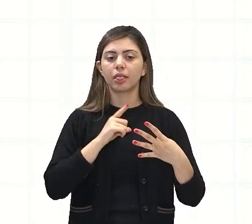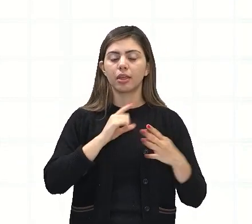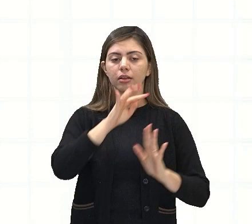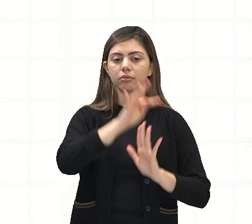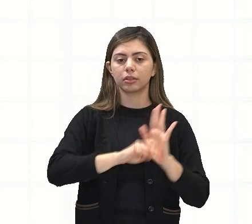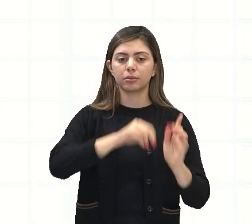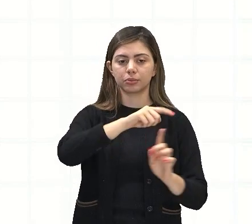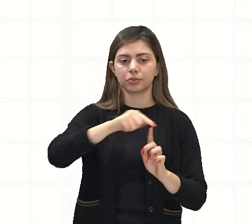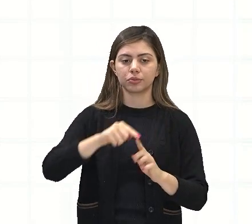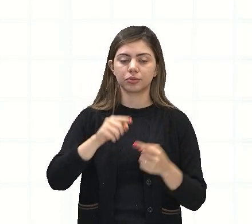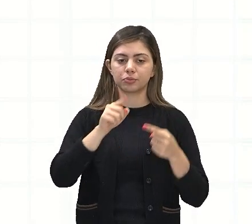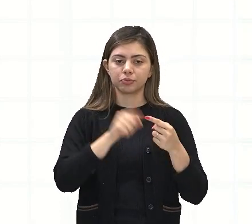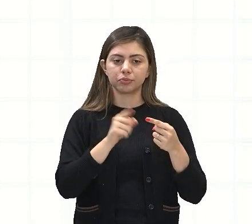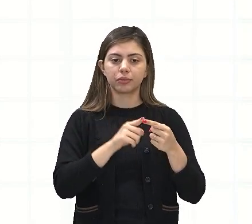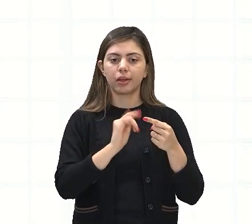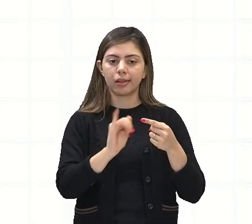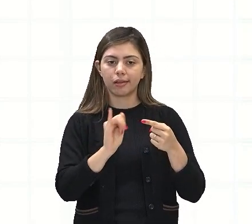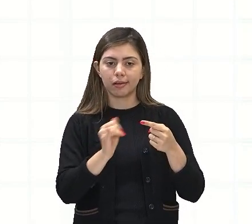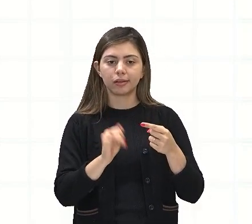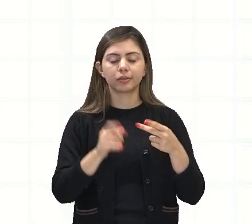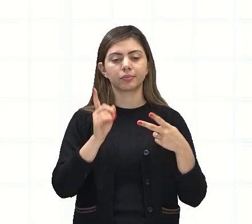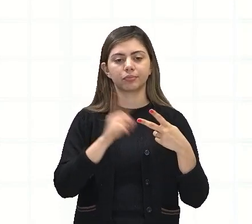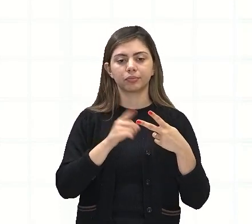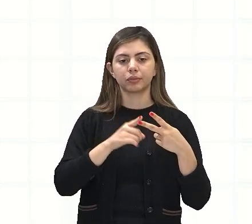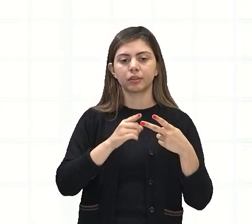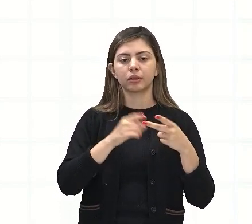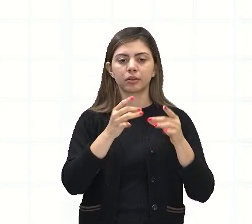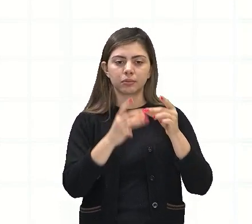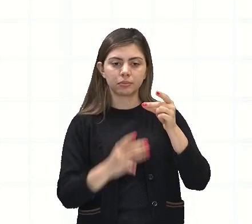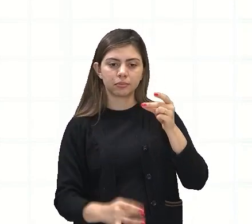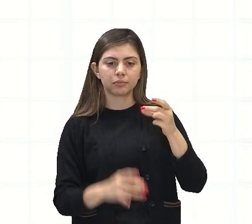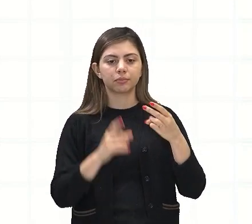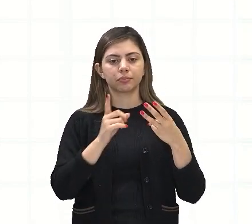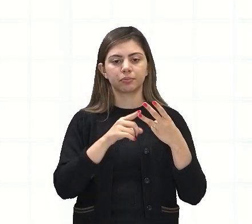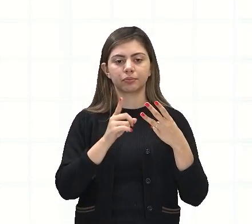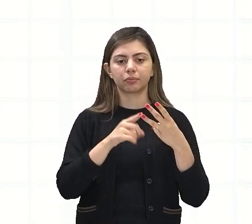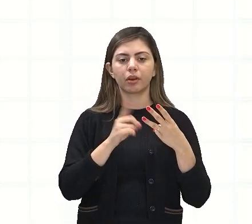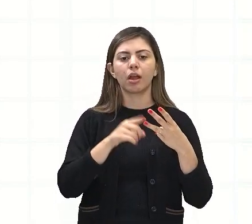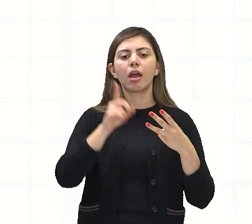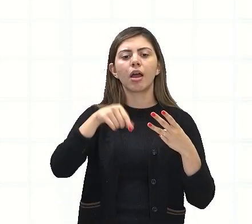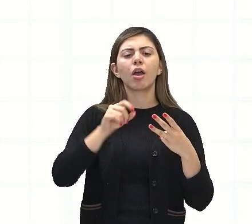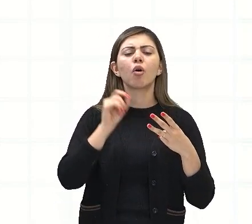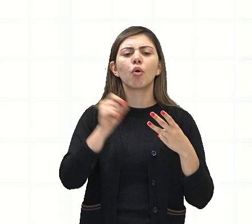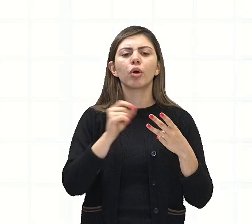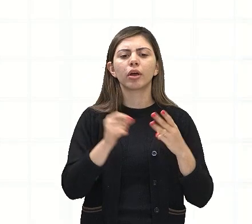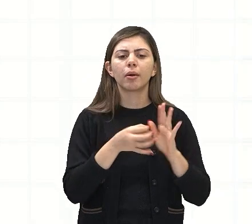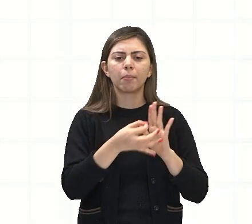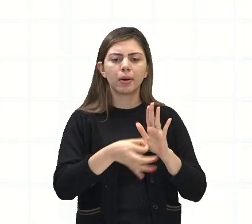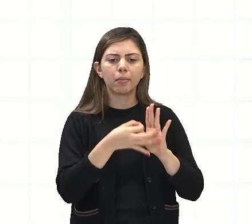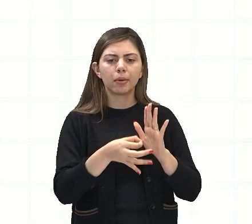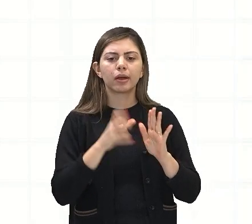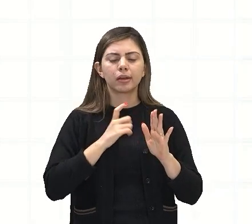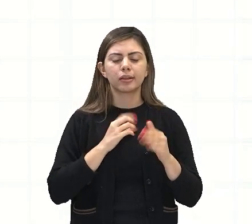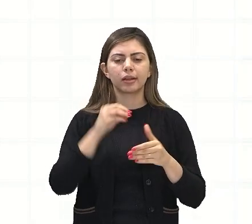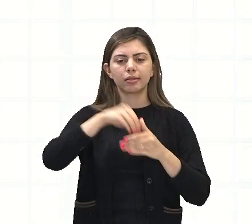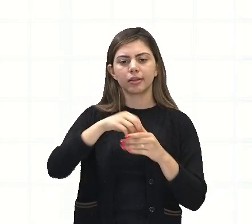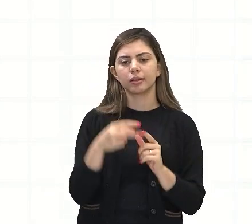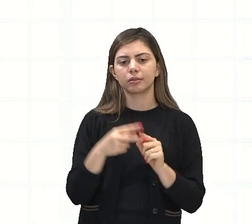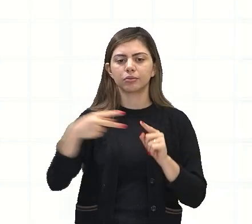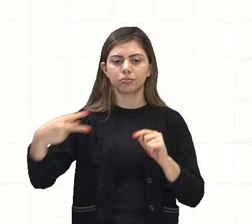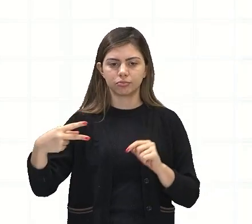ou tipo textual narrativo, temos o descritivo, dissertativo, que vai se dividir em expositivo